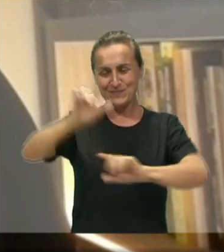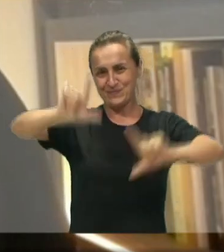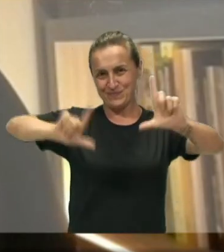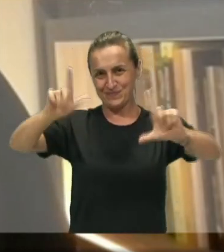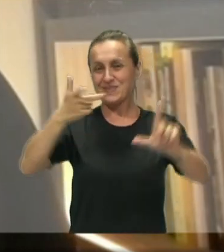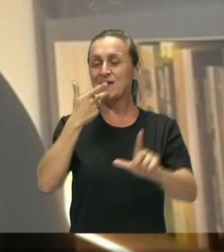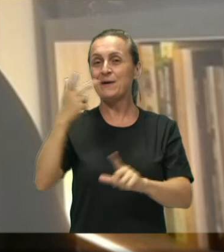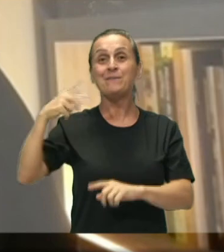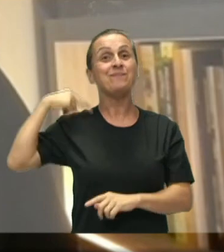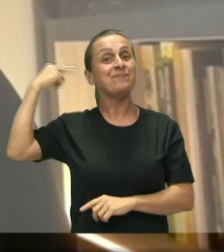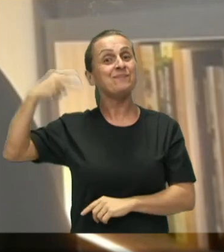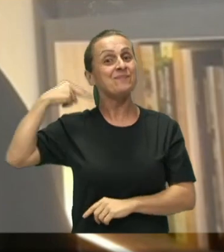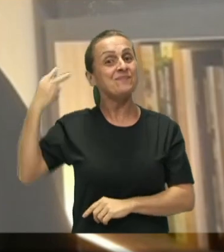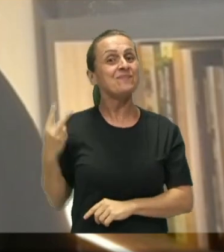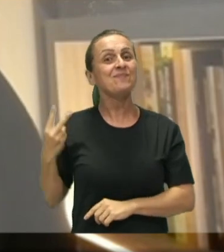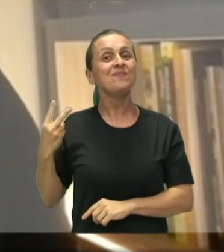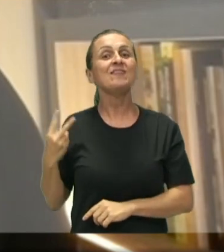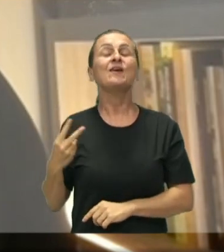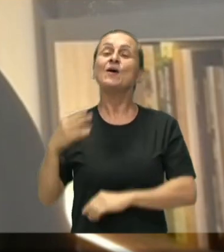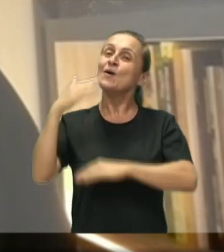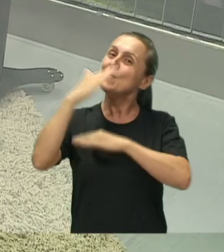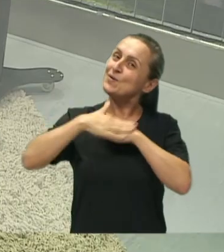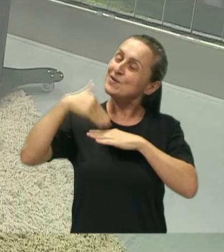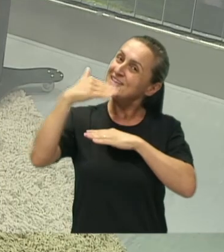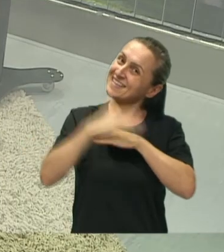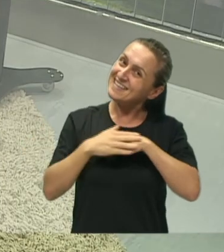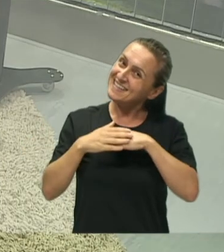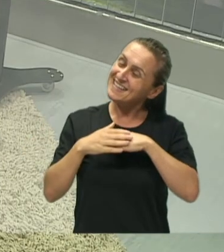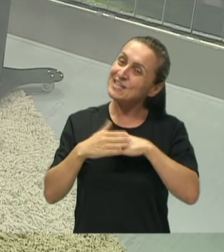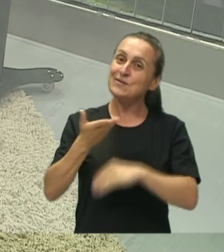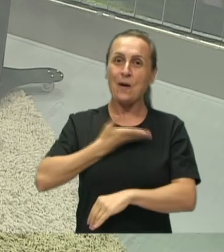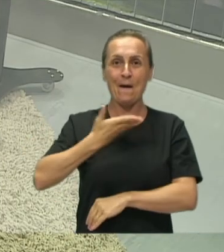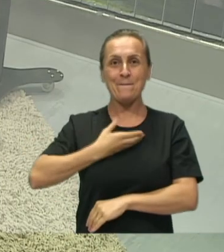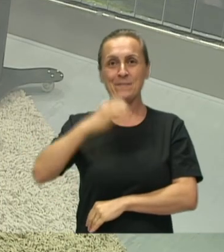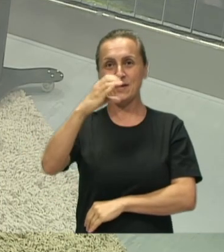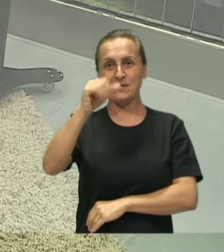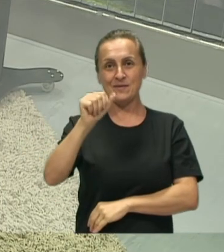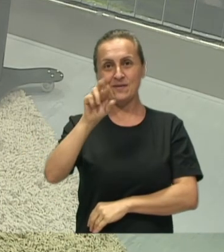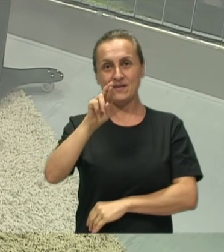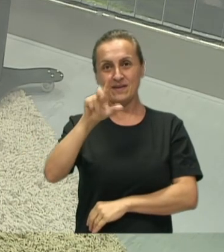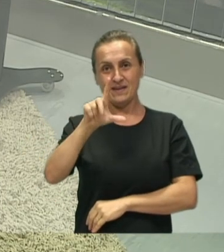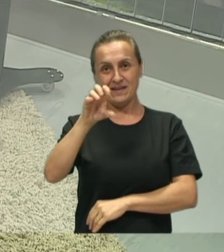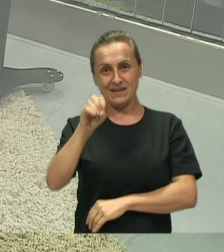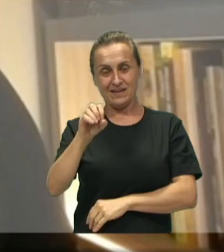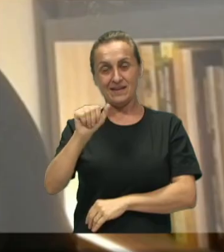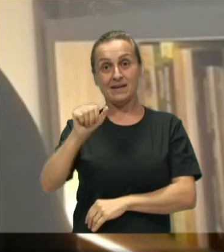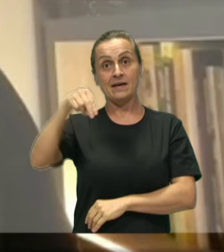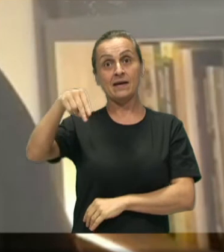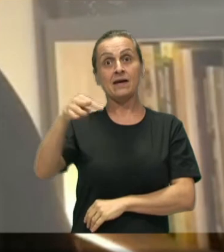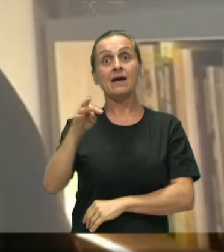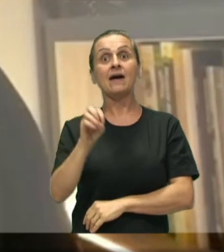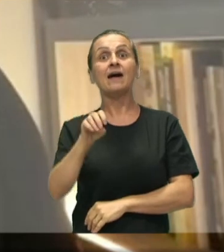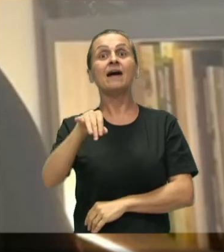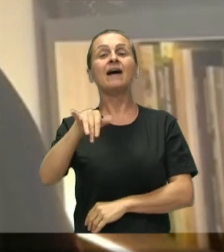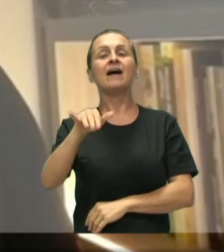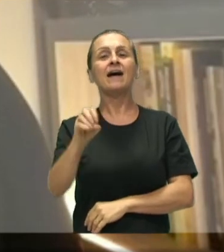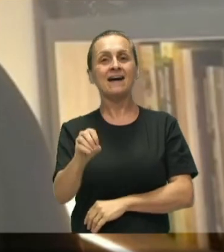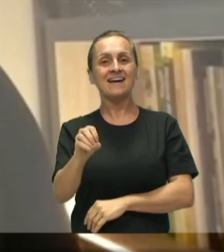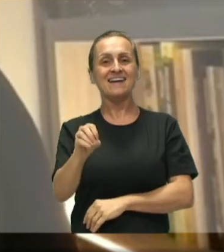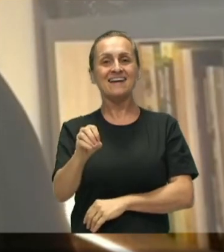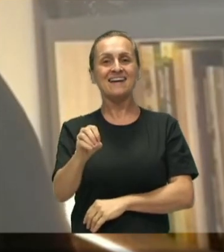Fala Vereador o nosso saudoso querido e eterno amigo o carro Antônio Ai que foi ali o meu o meu